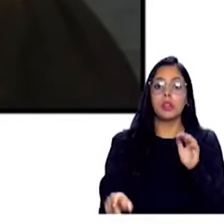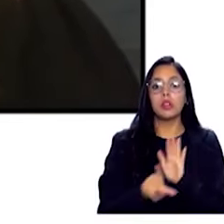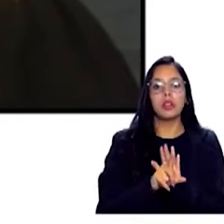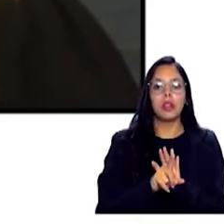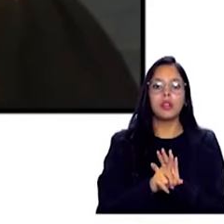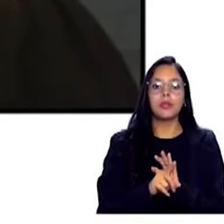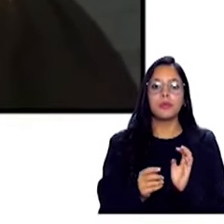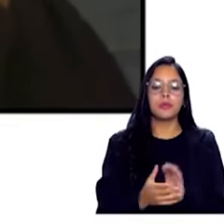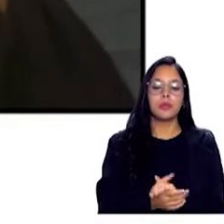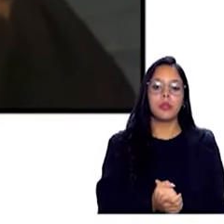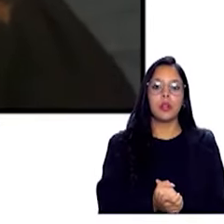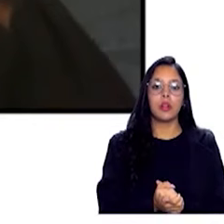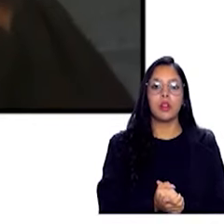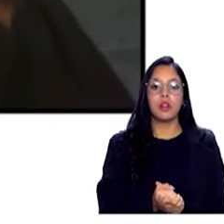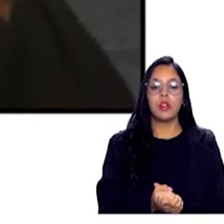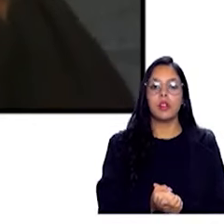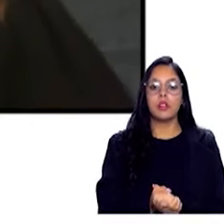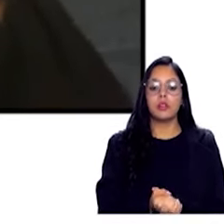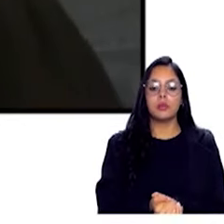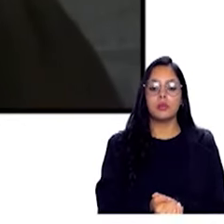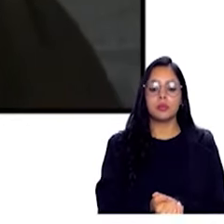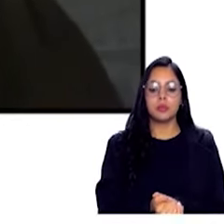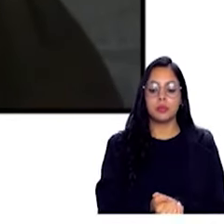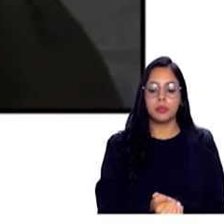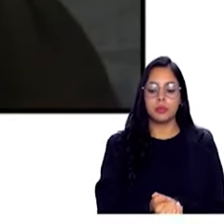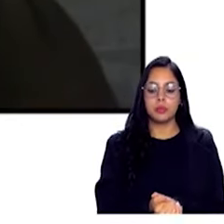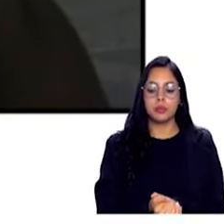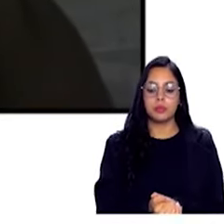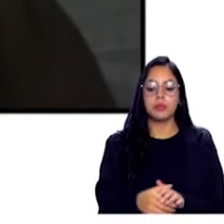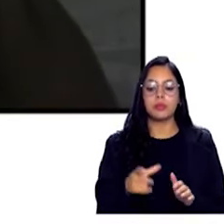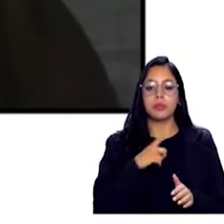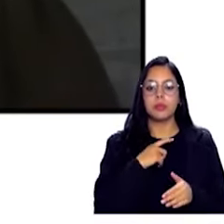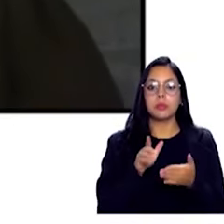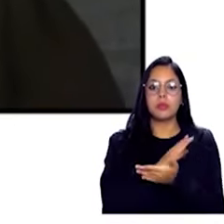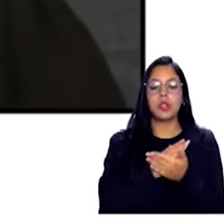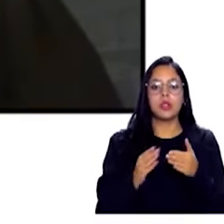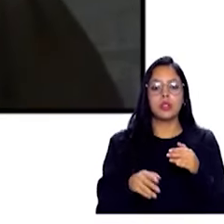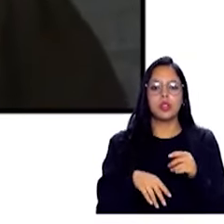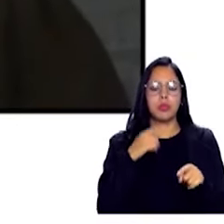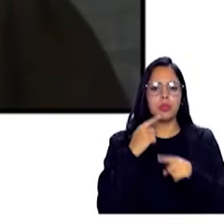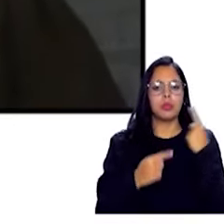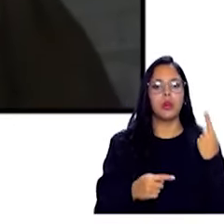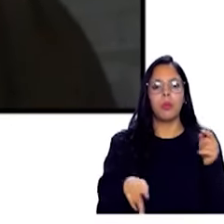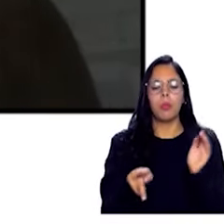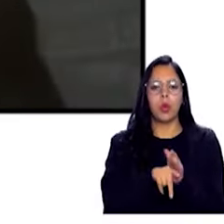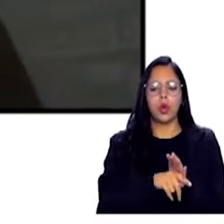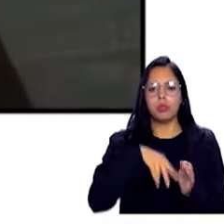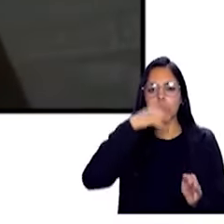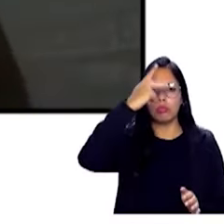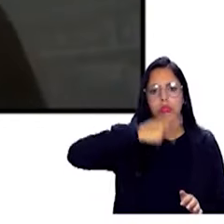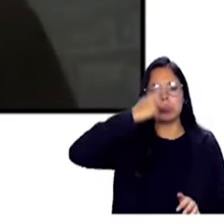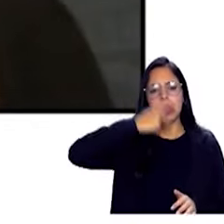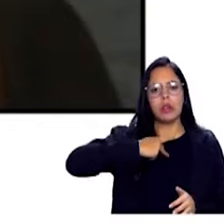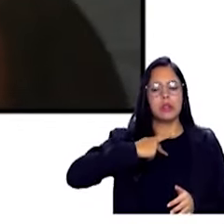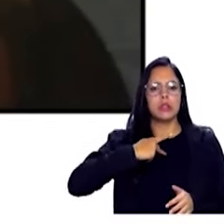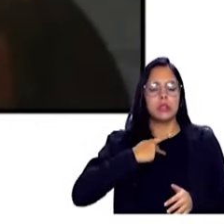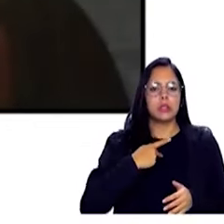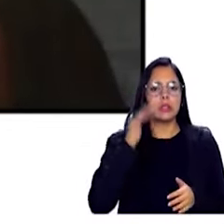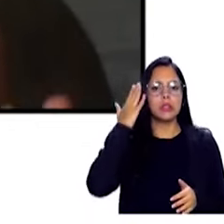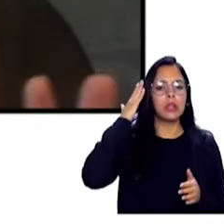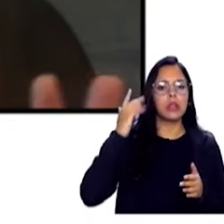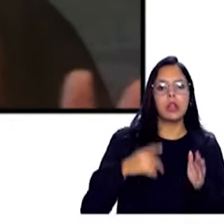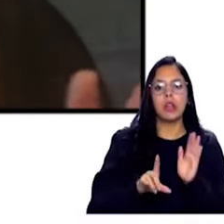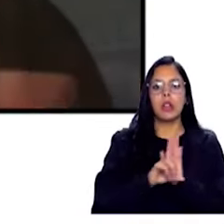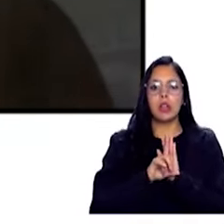que enfim que simboliza essa essa eh proibição da interpretação né no sentido de que o juiz seria realmente a boca da